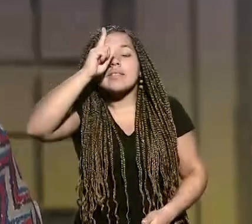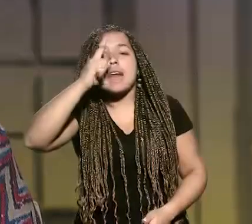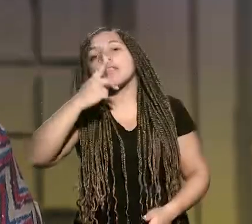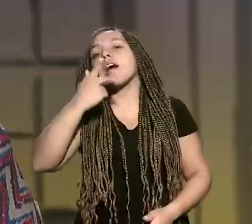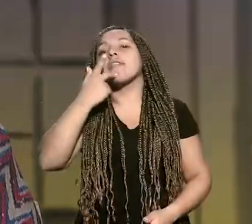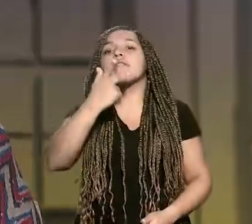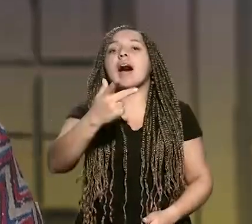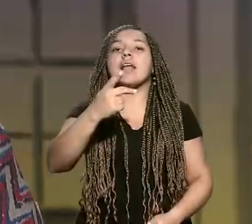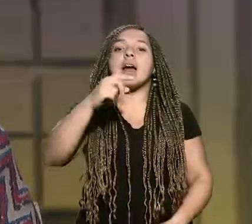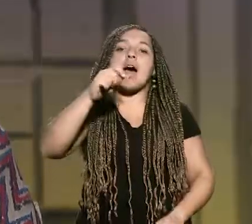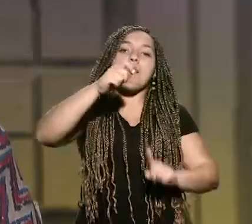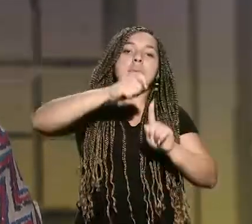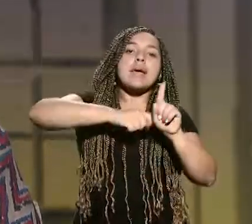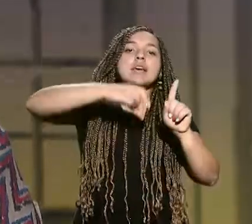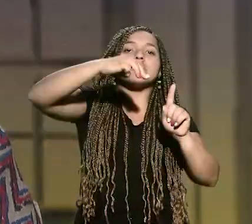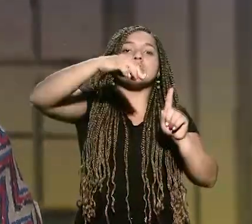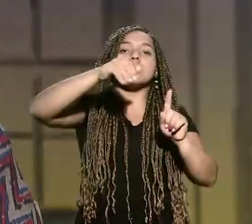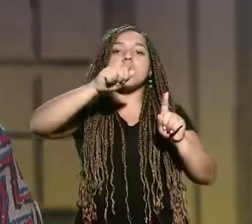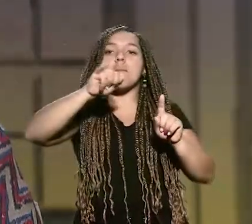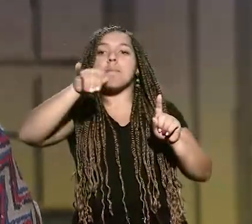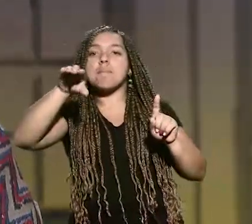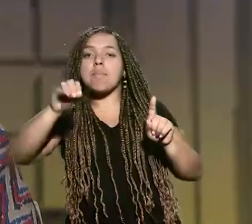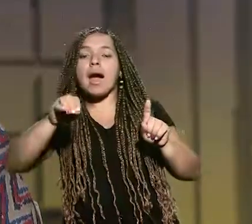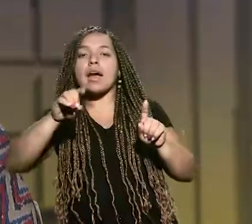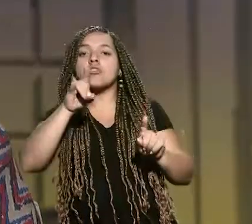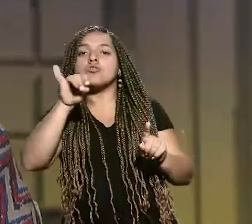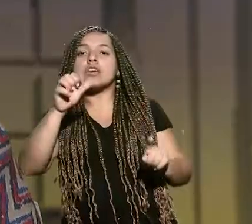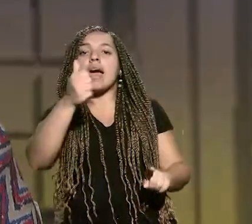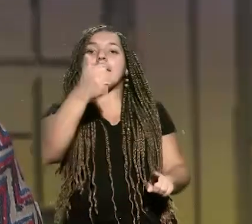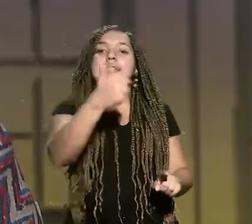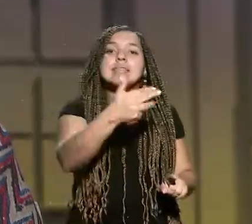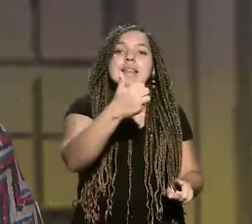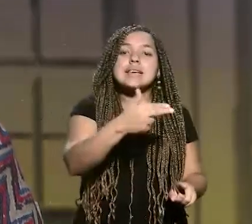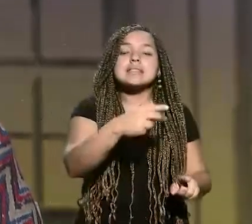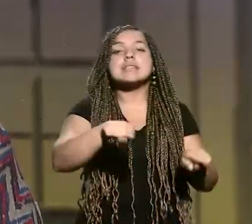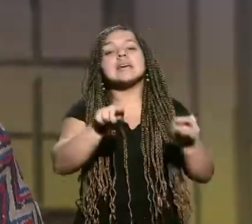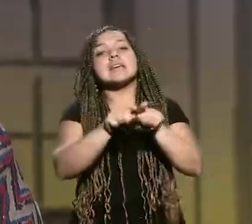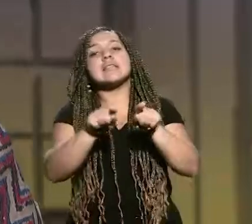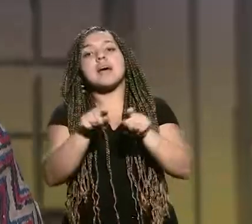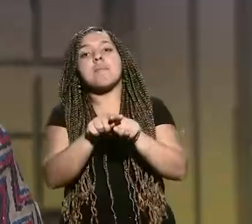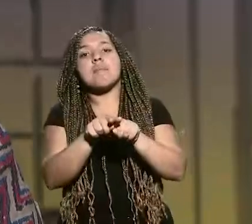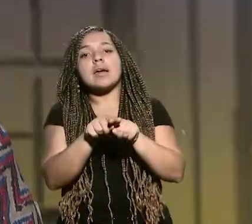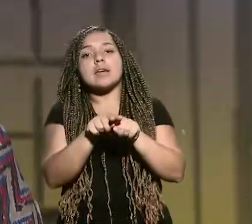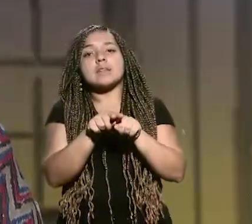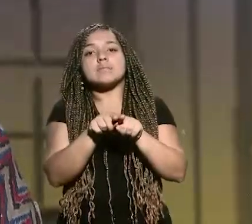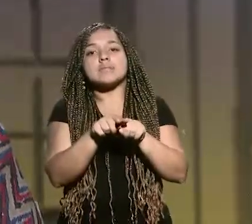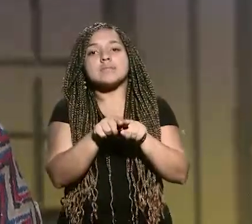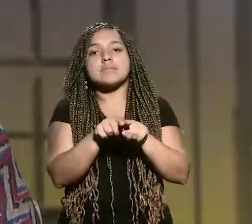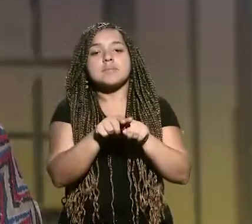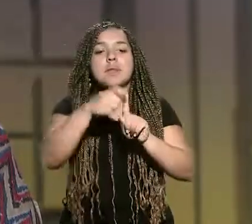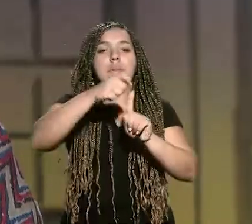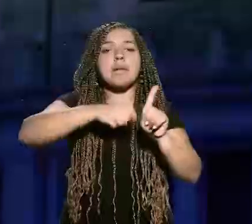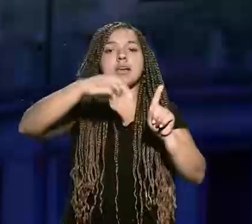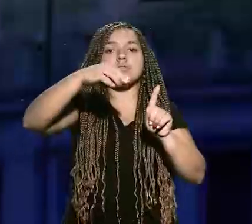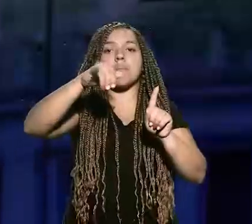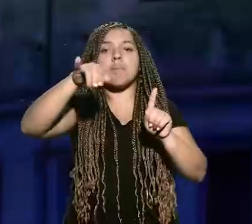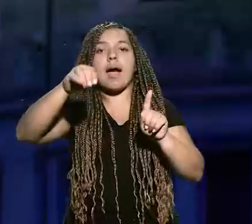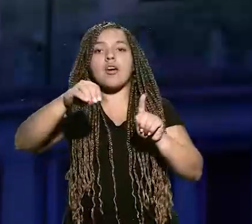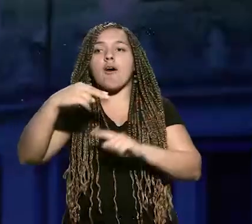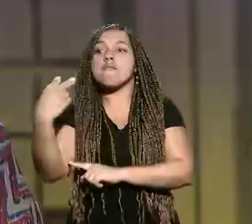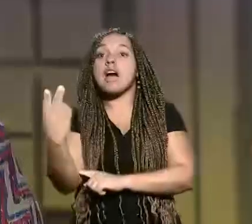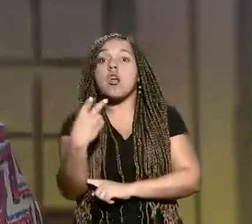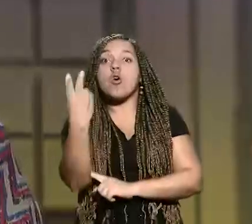no elevador de carga. E isso não é porque é a deputada, mas isso é uma lógica que está